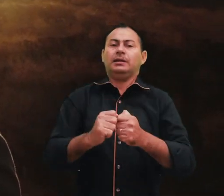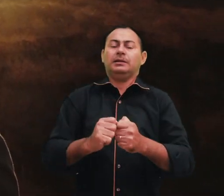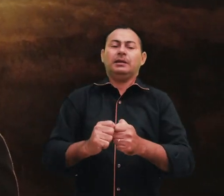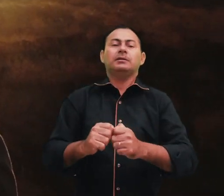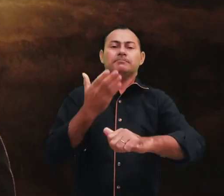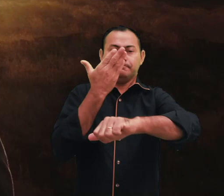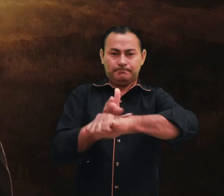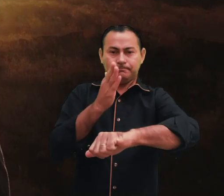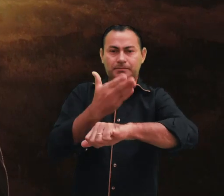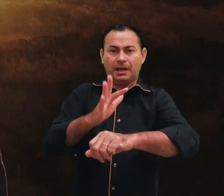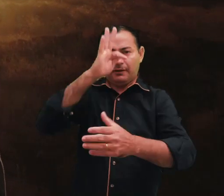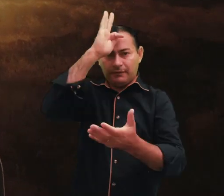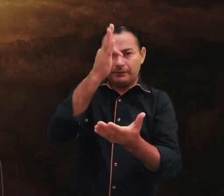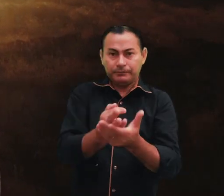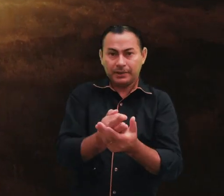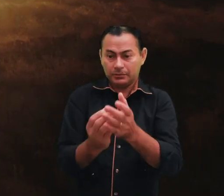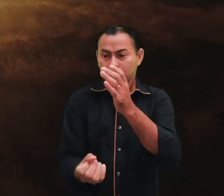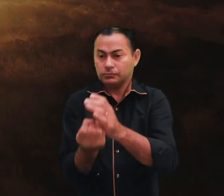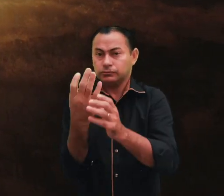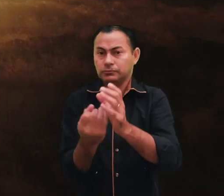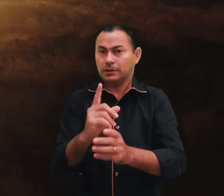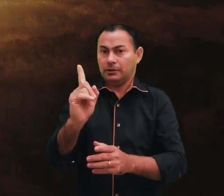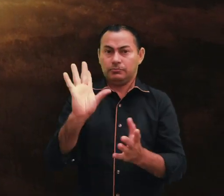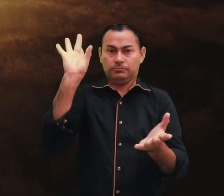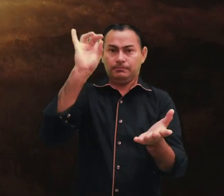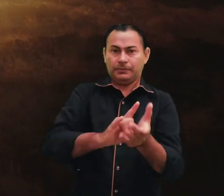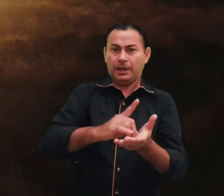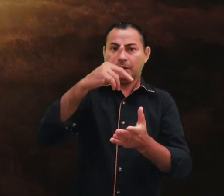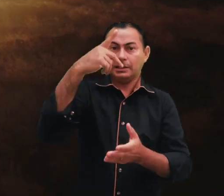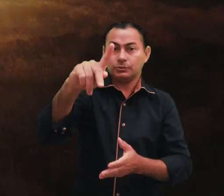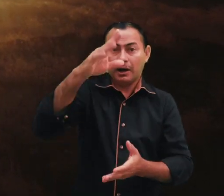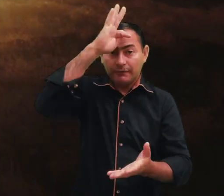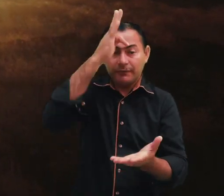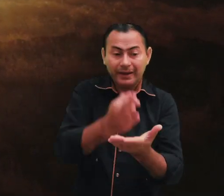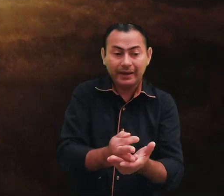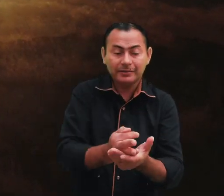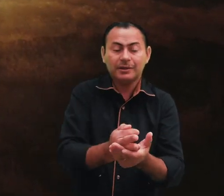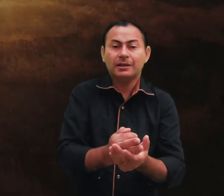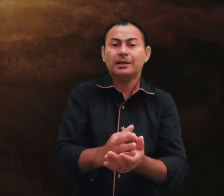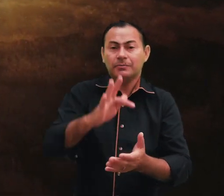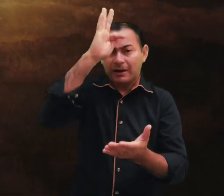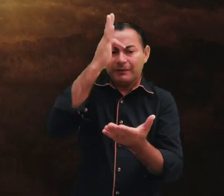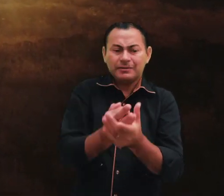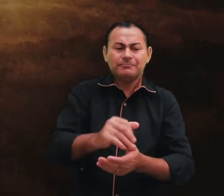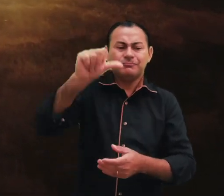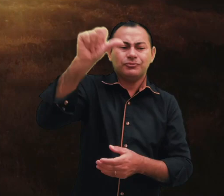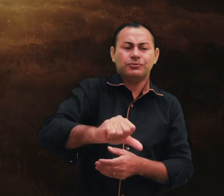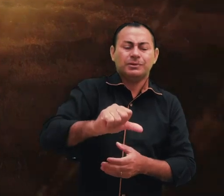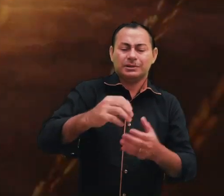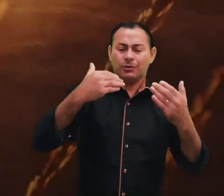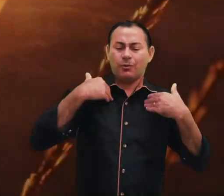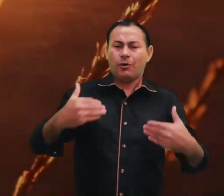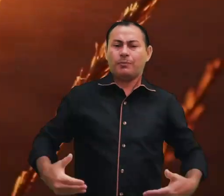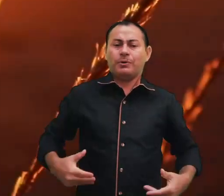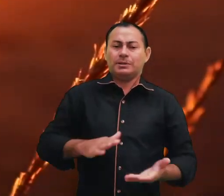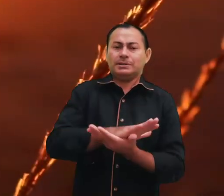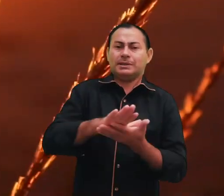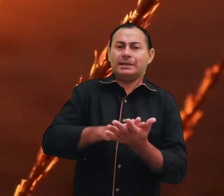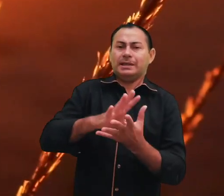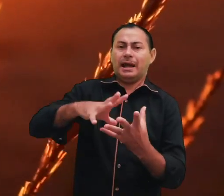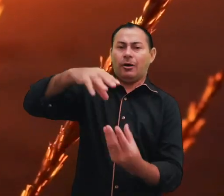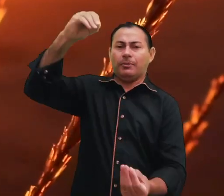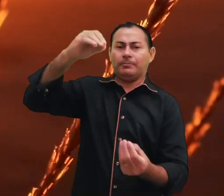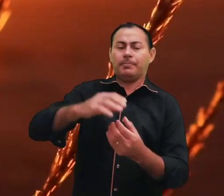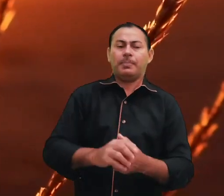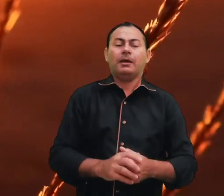a sua fé. Se suas obras não validarem a sua fé estará morta como um corpo sem espírito. A questão